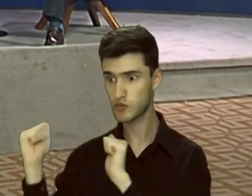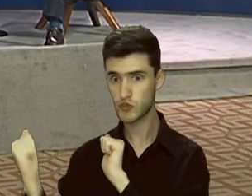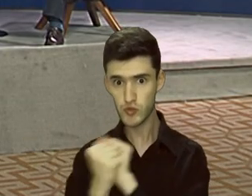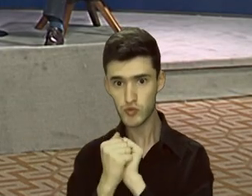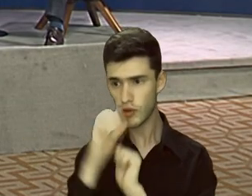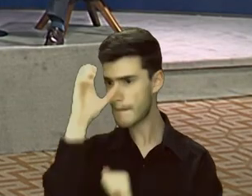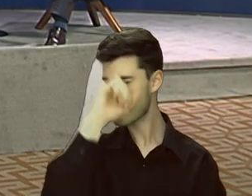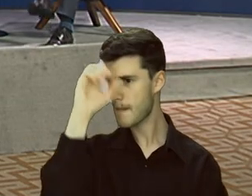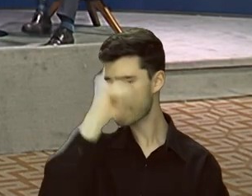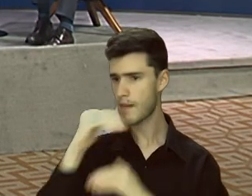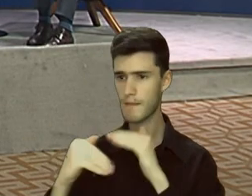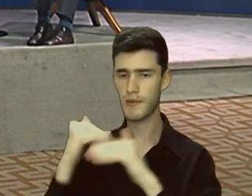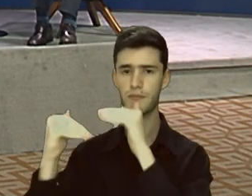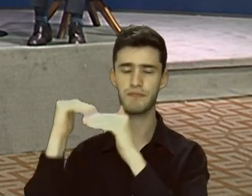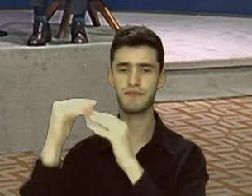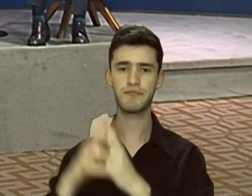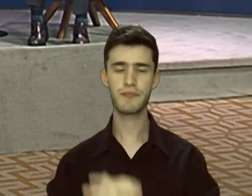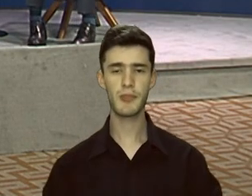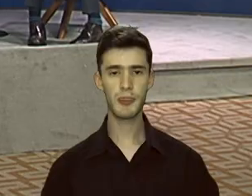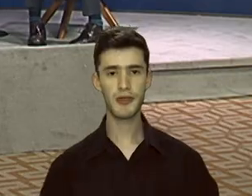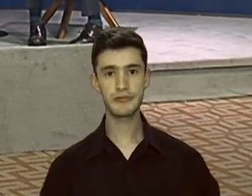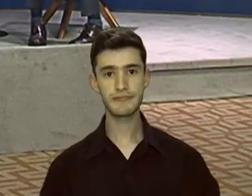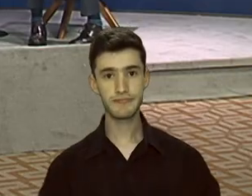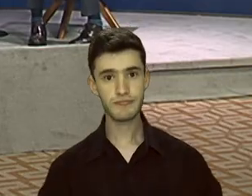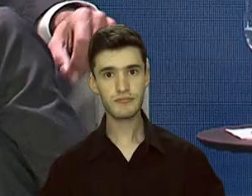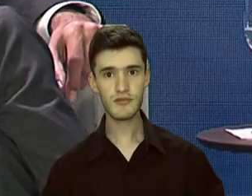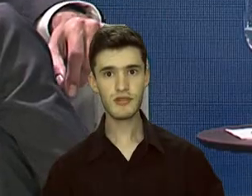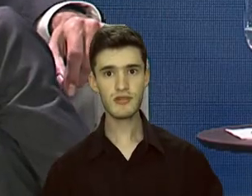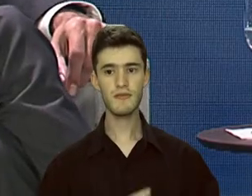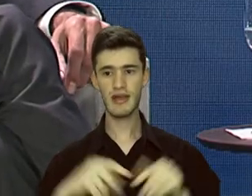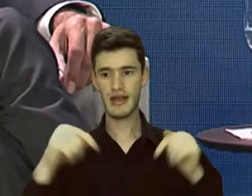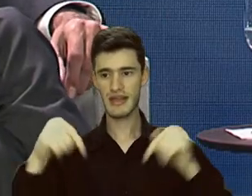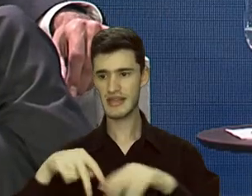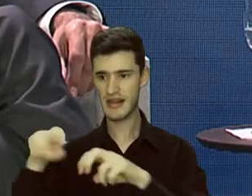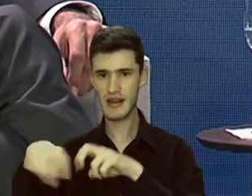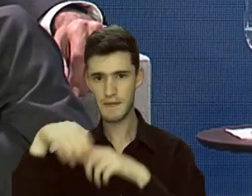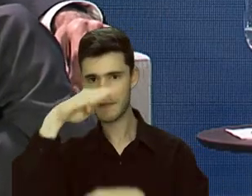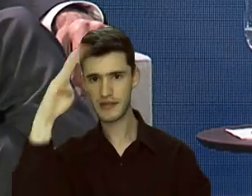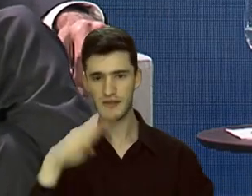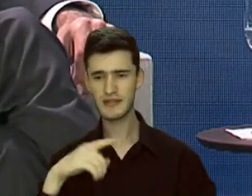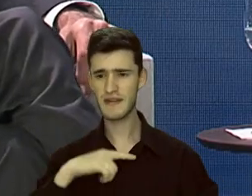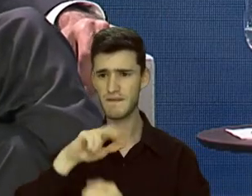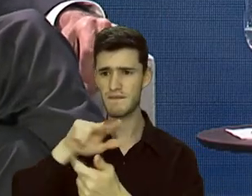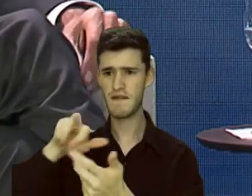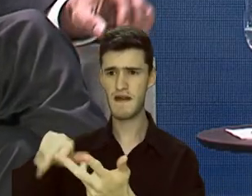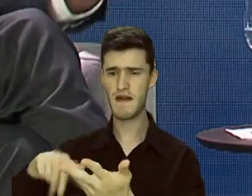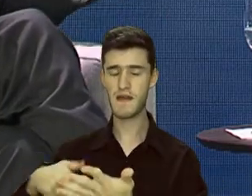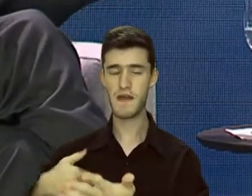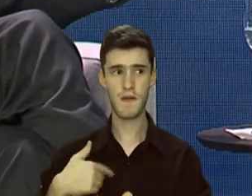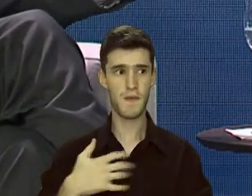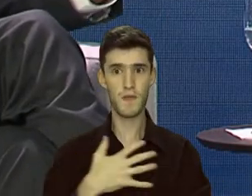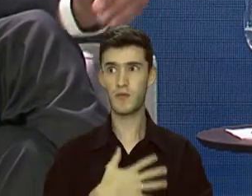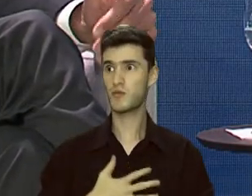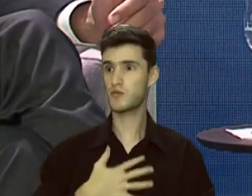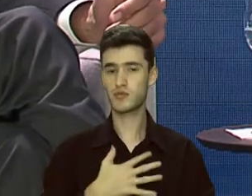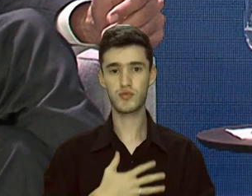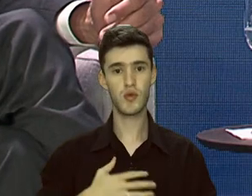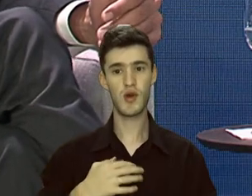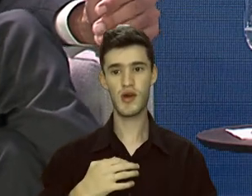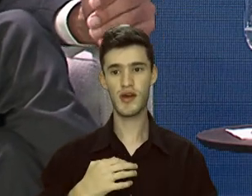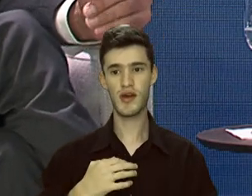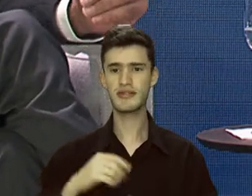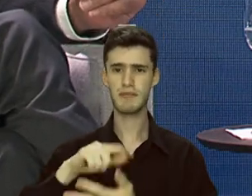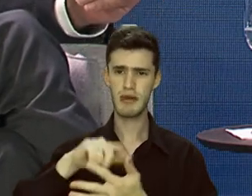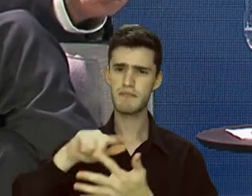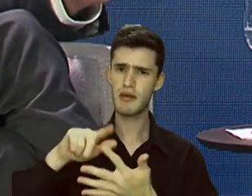no Agro brasileiro que me deixa empolgado fintech biológico e tal e carbono acho que eu vou deixando mais empolgados eu concordo com o Renatão que não